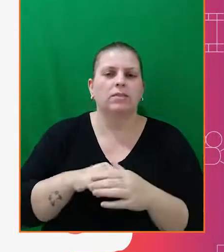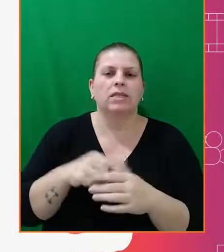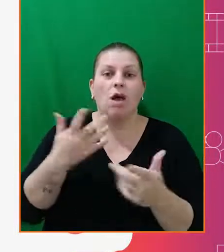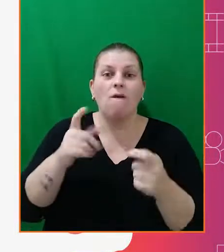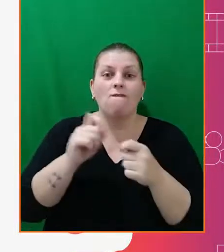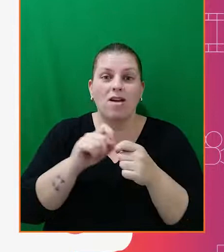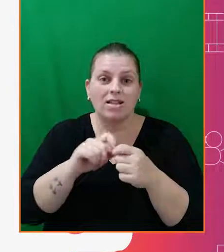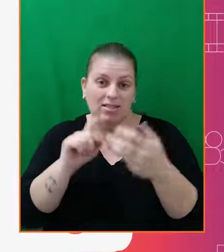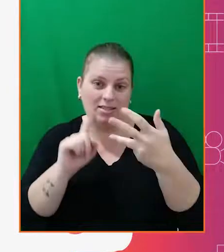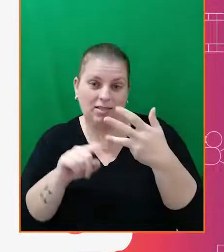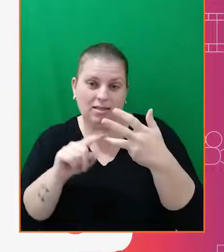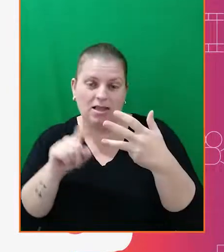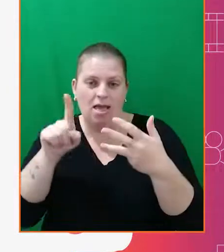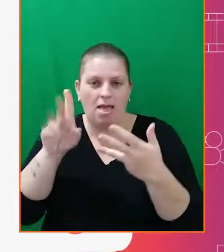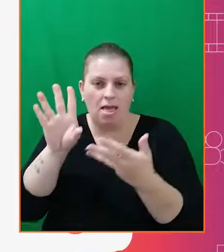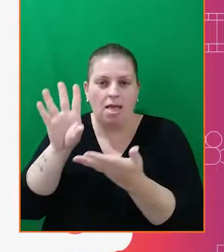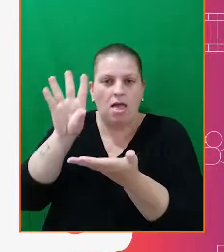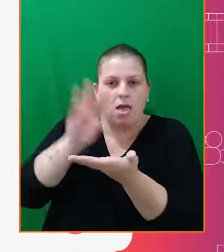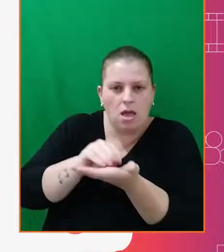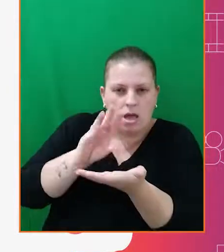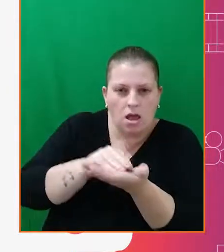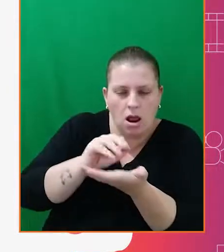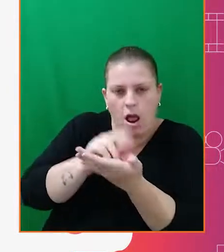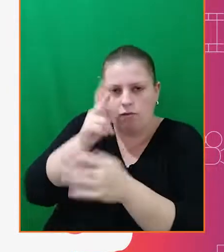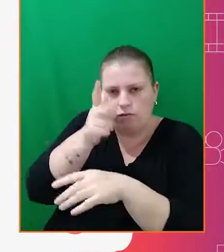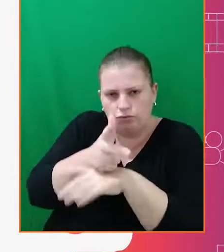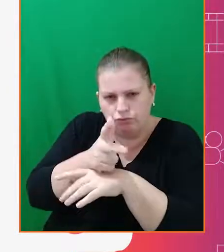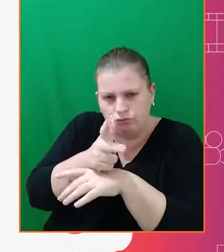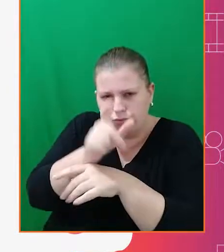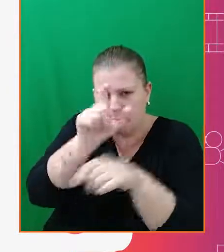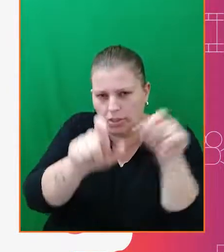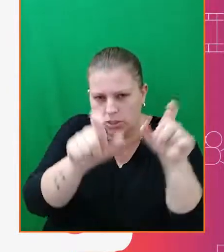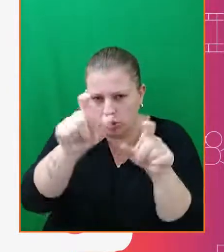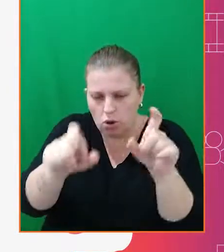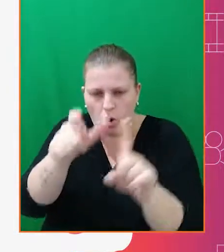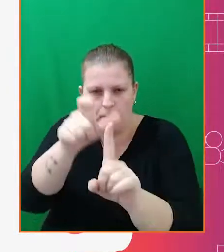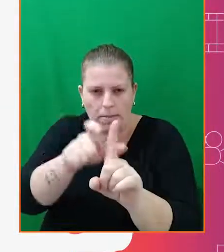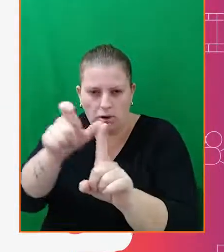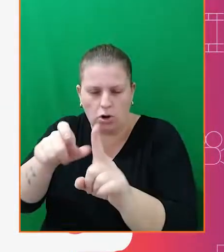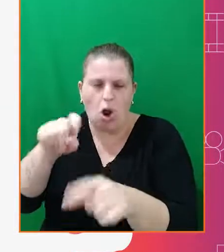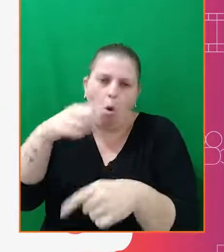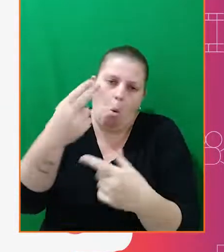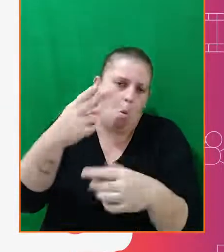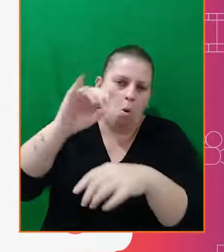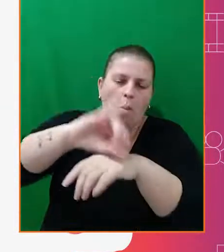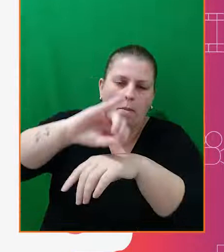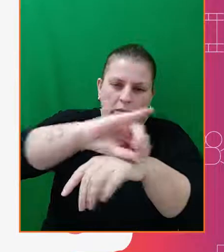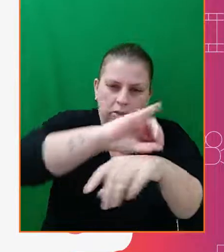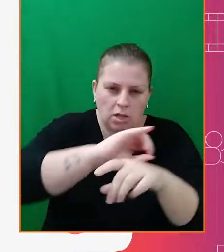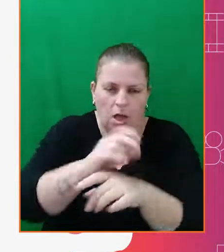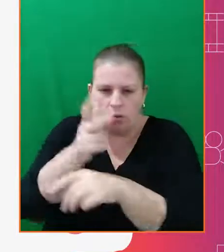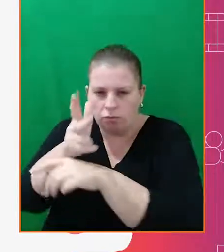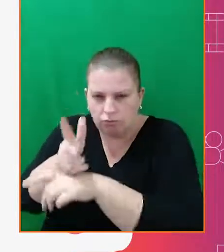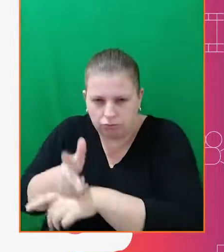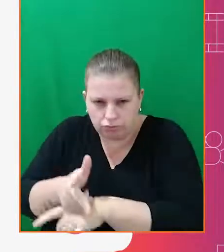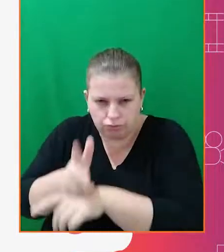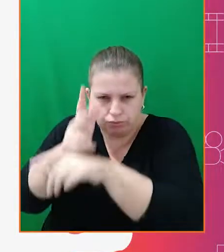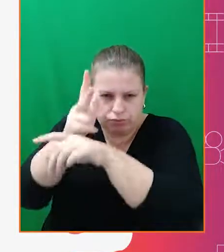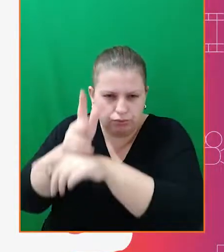Então, fazer uma rotoscopia basicamente é gravar uma cena com pessoas ou personagens ou